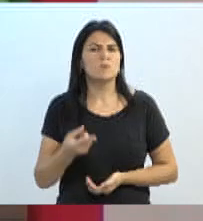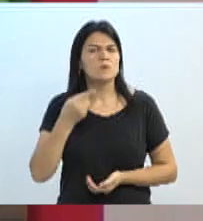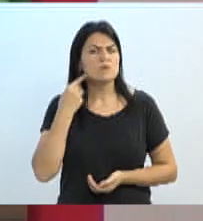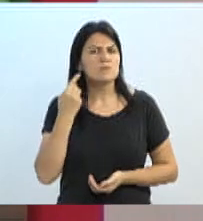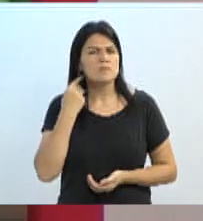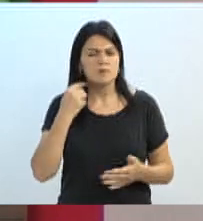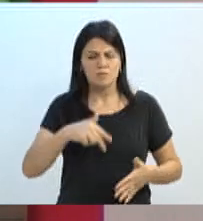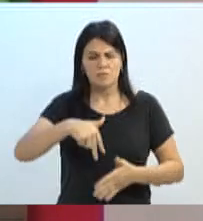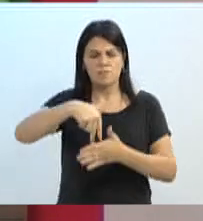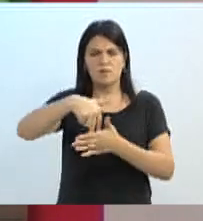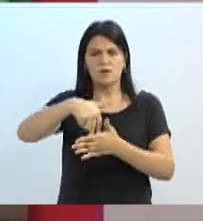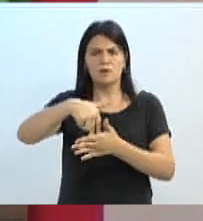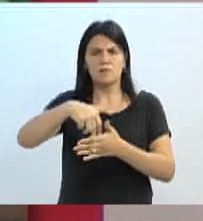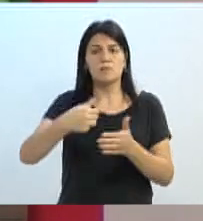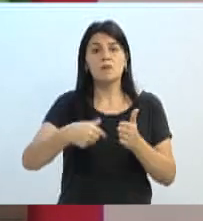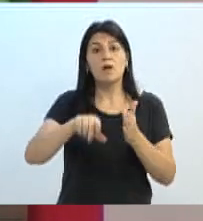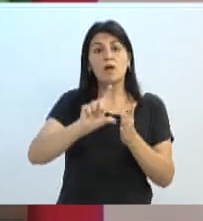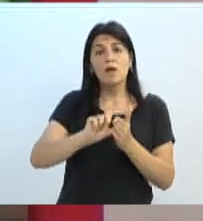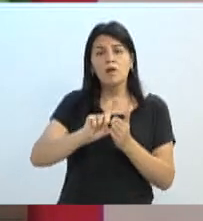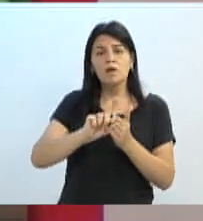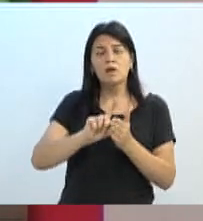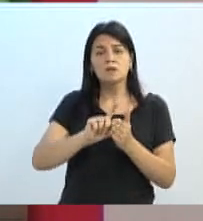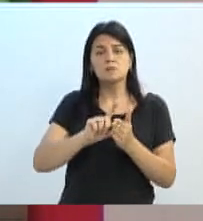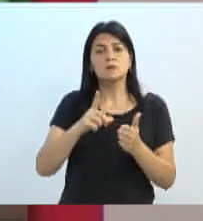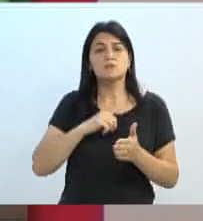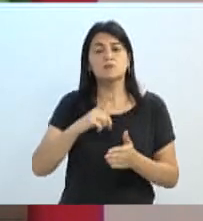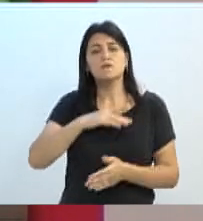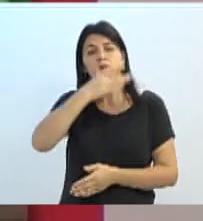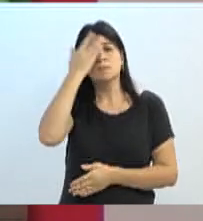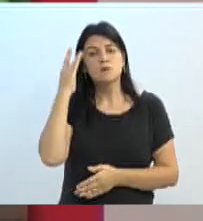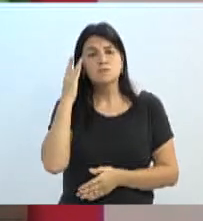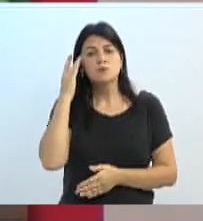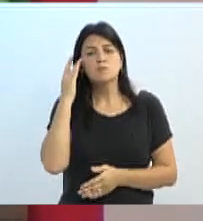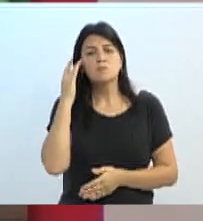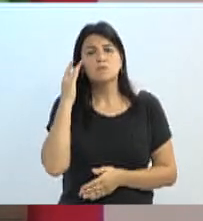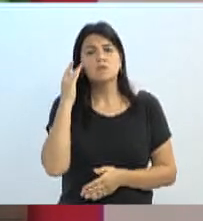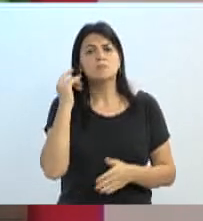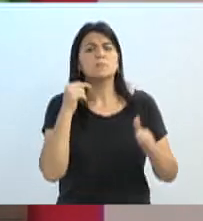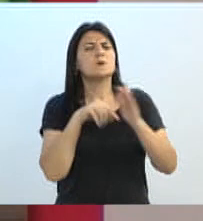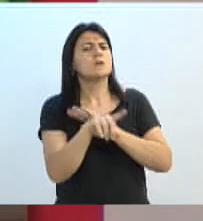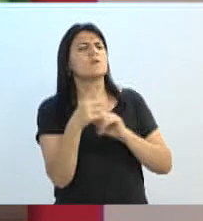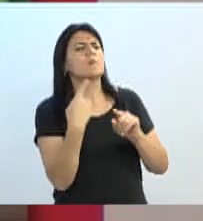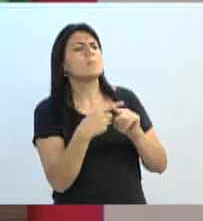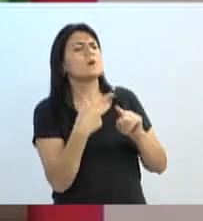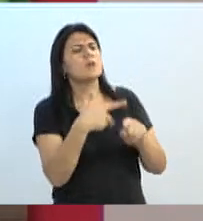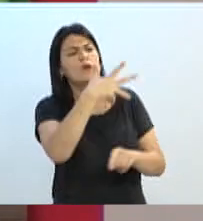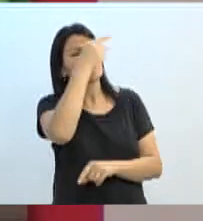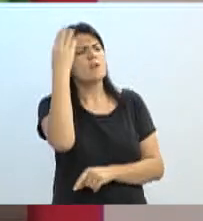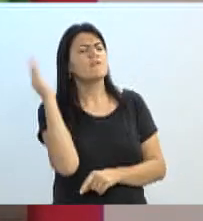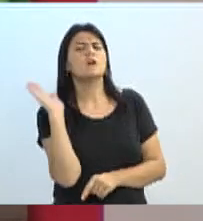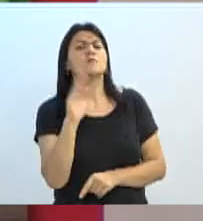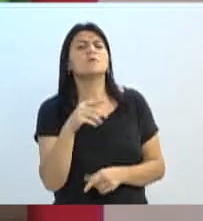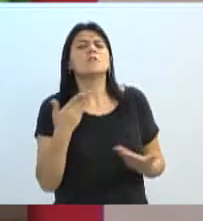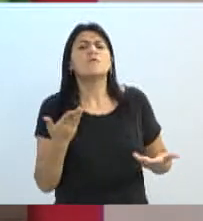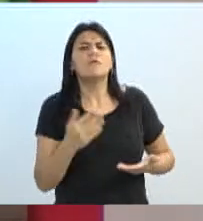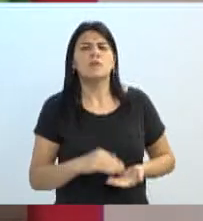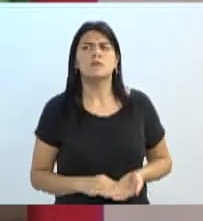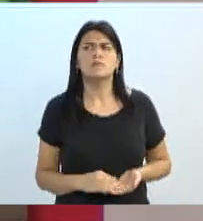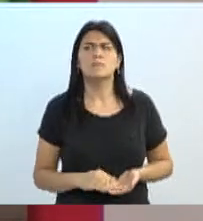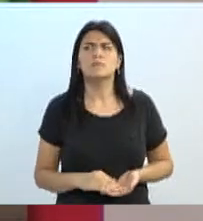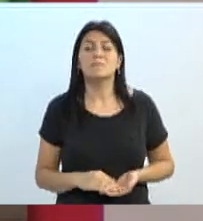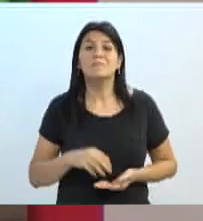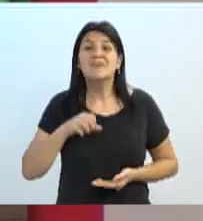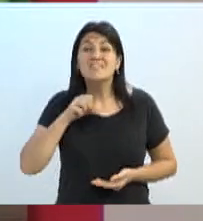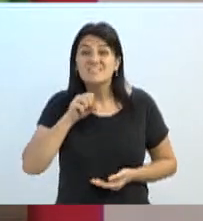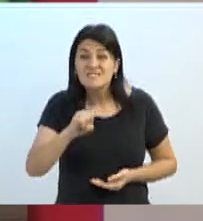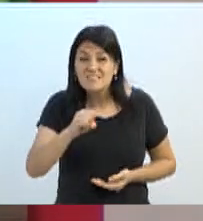pronunciando, e antes dele se pronunciar, o que nós mais ouvíamos era: por que o prefeito não veio? Mas se tivesse